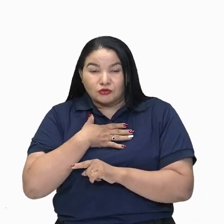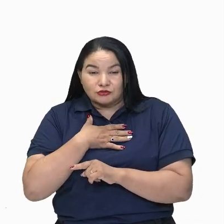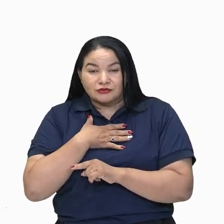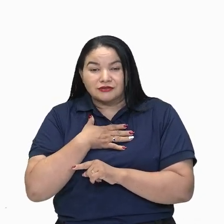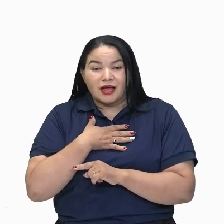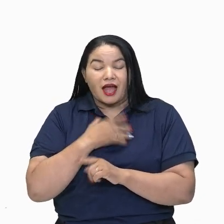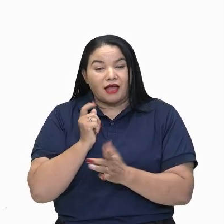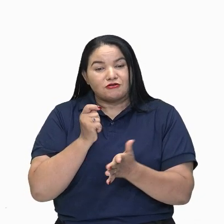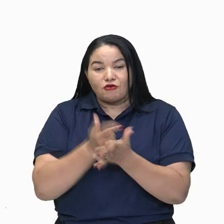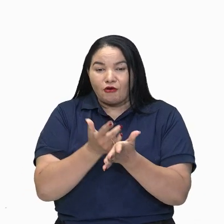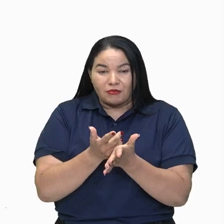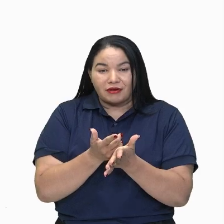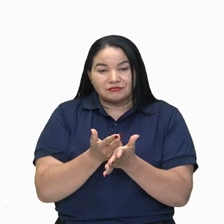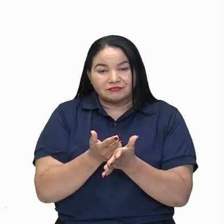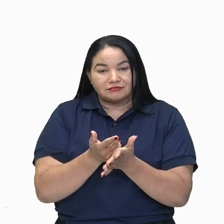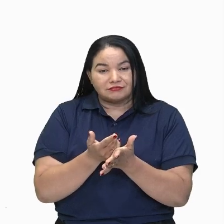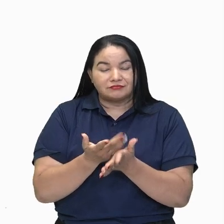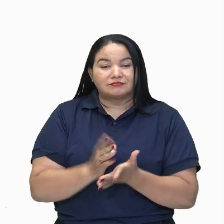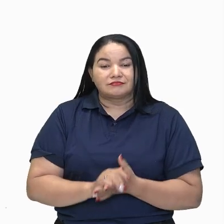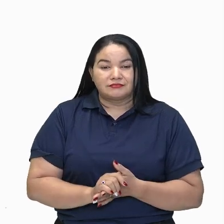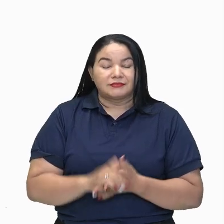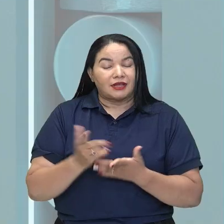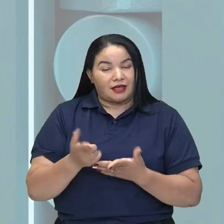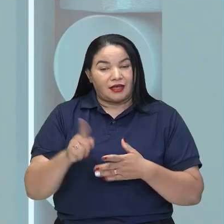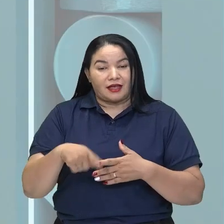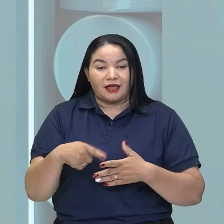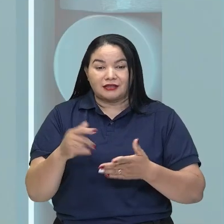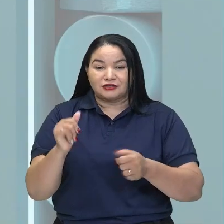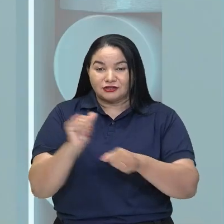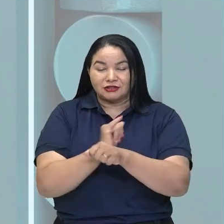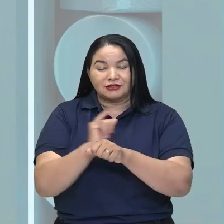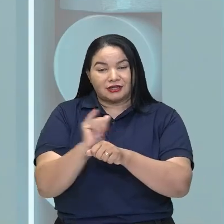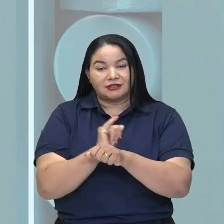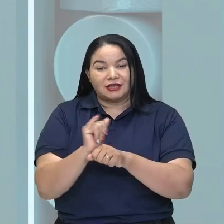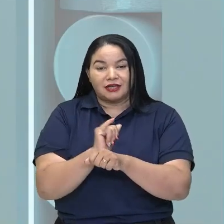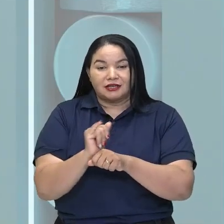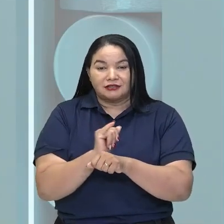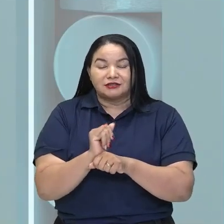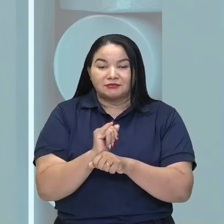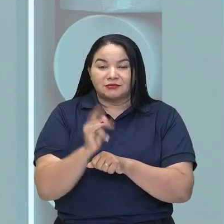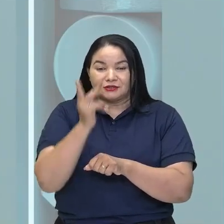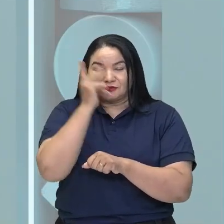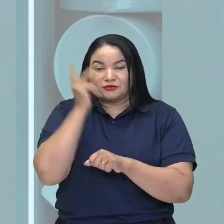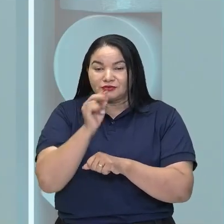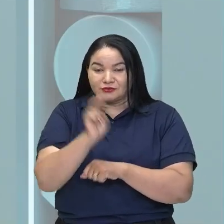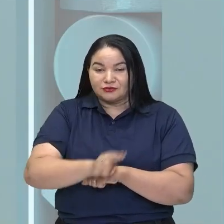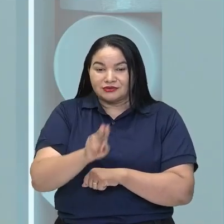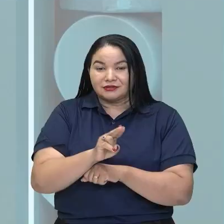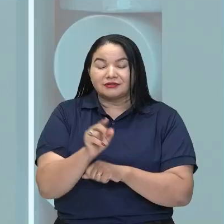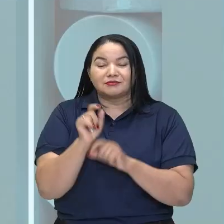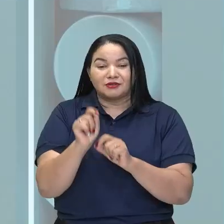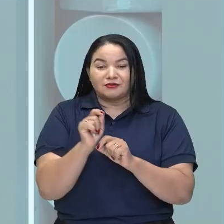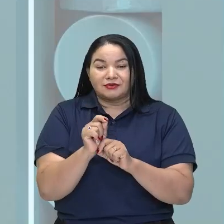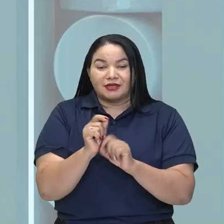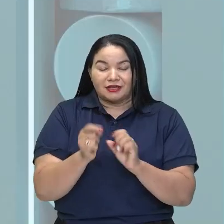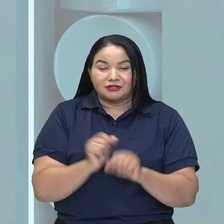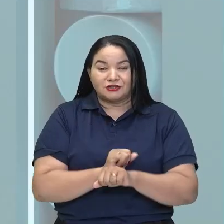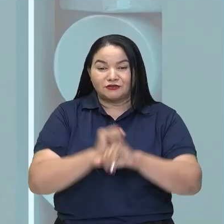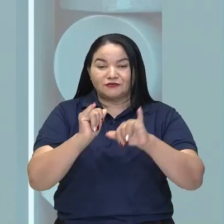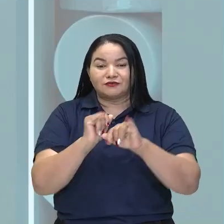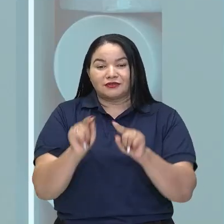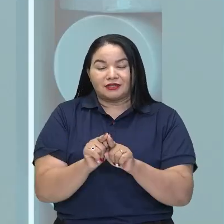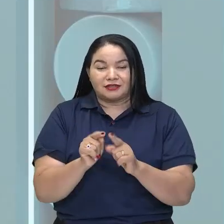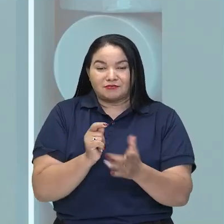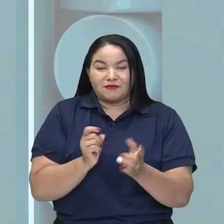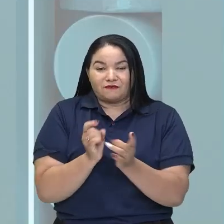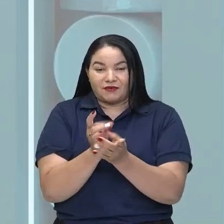Então, aqui são as estratégias que as empresas utilizam para divulgar o seu produto. Agora a gente vai